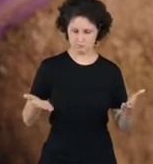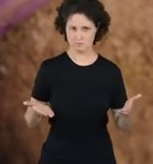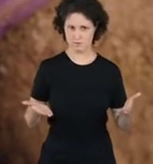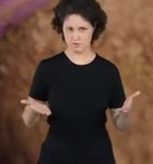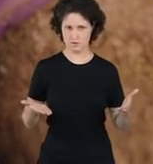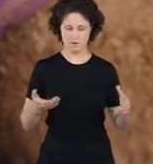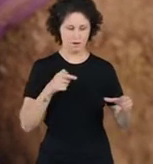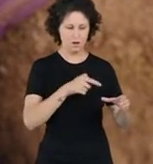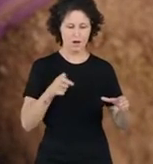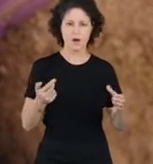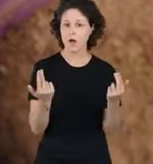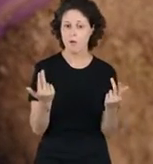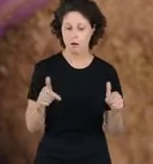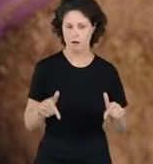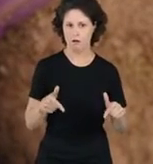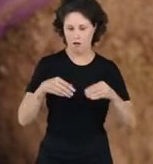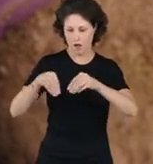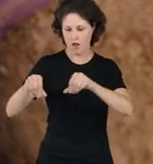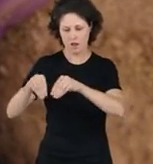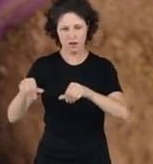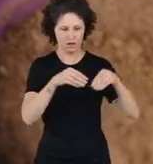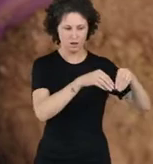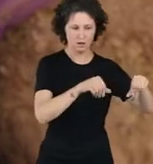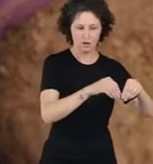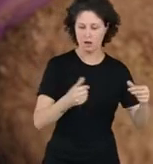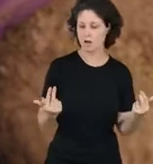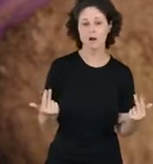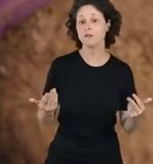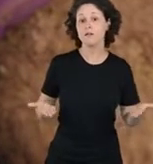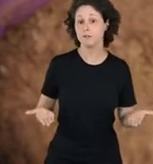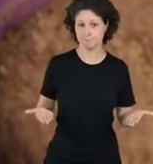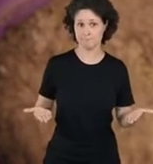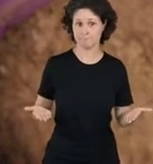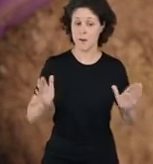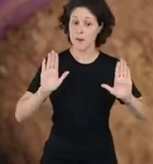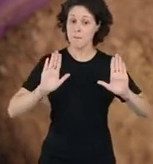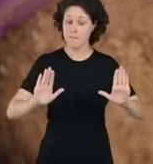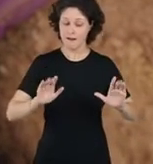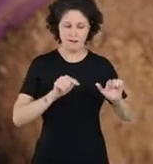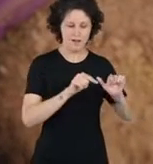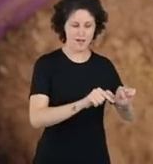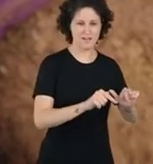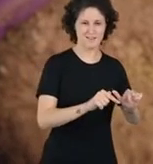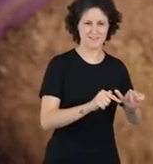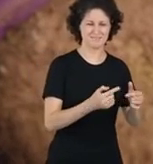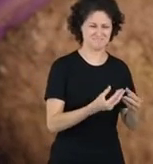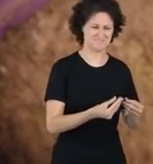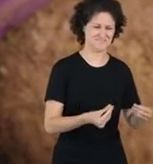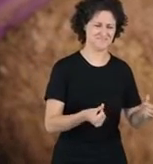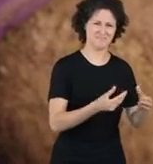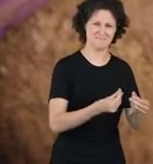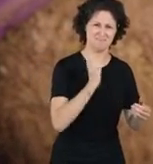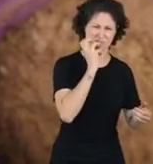vasos com o mesmo tipo de terra, uma terra arenosa e argilosa. Essa terra está pobre em nutrientes e ácida,